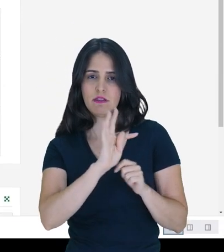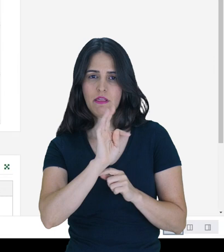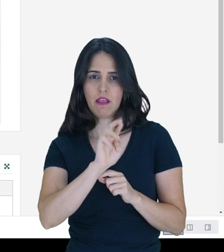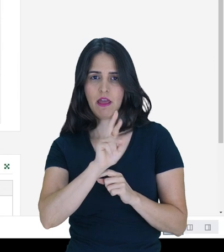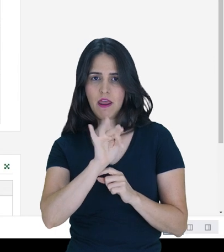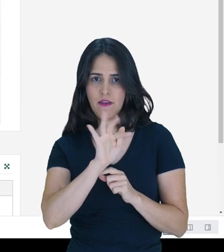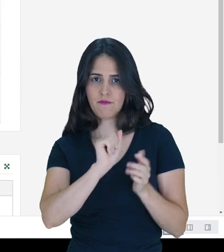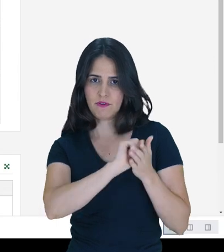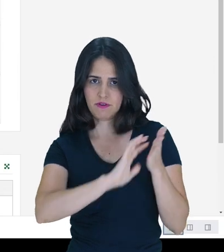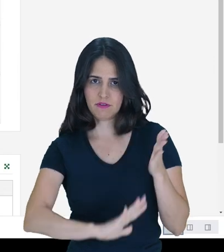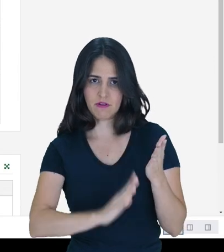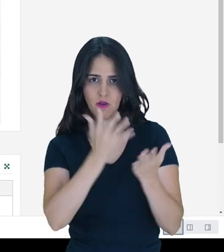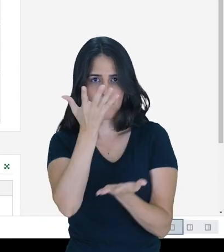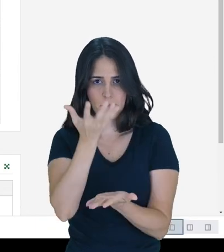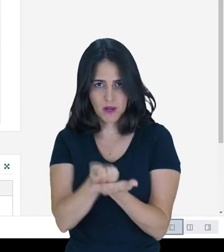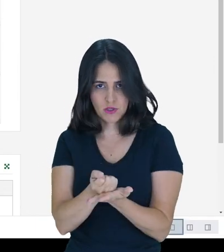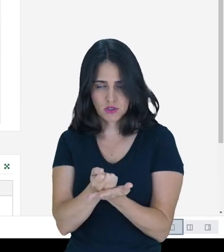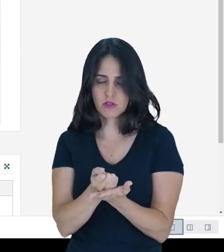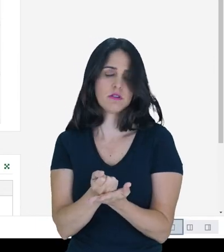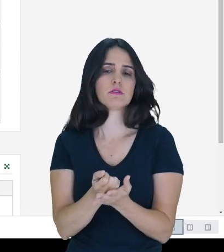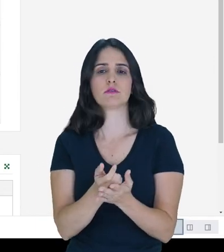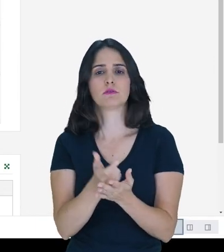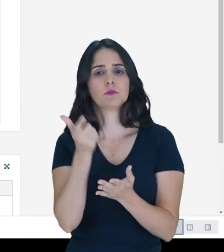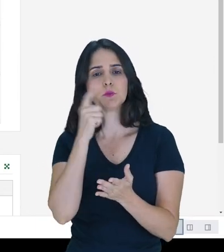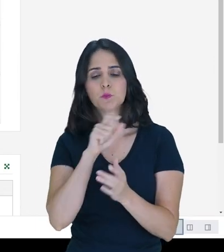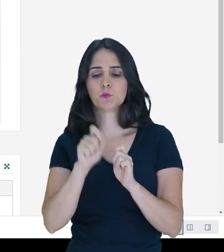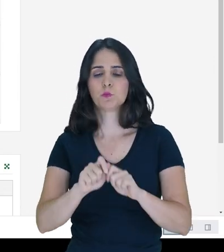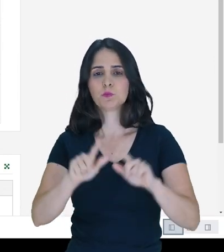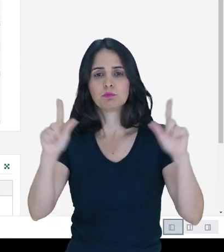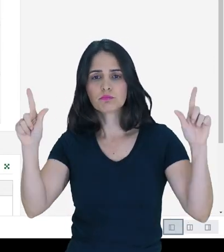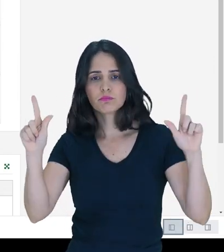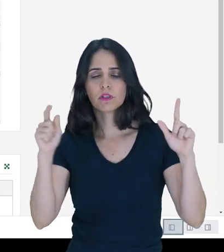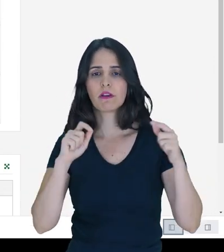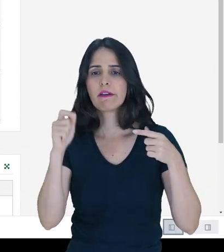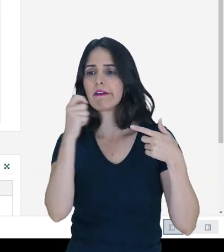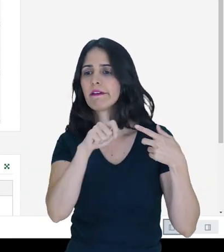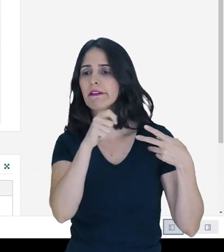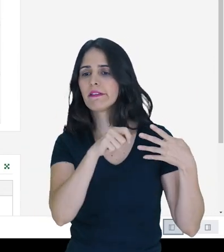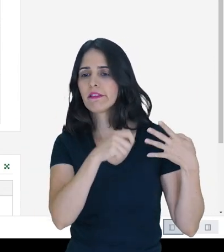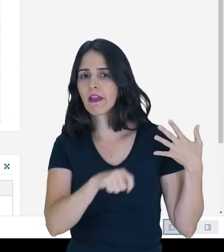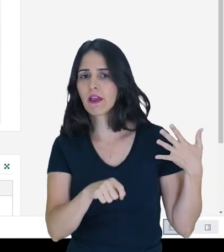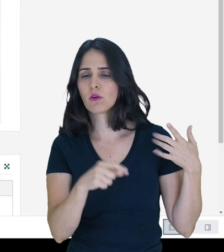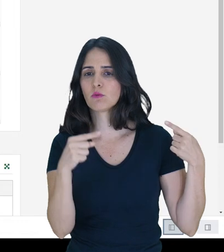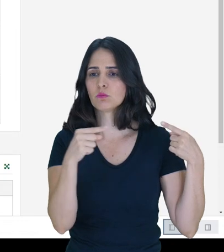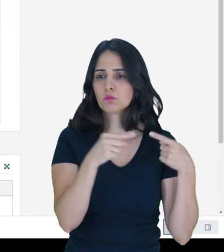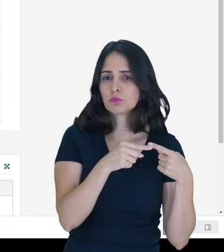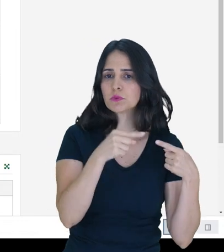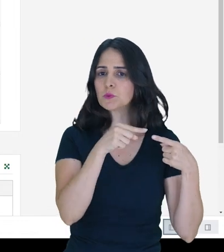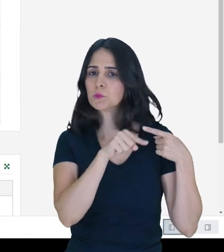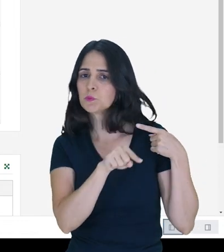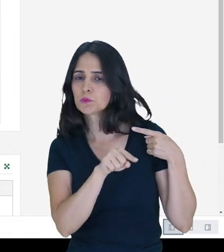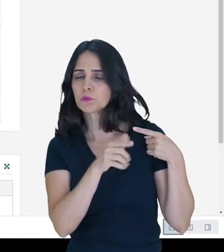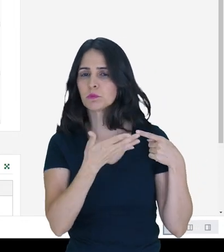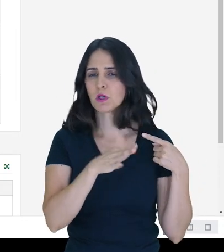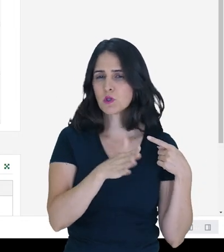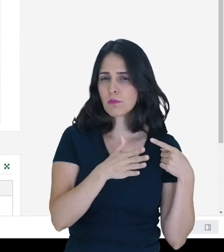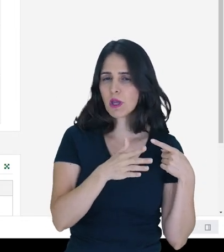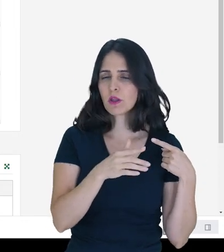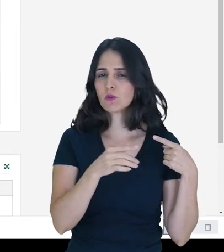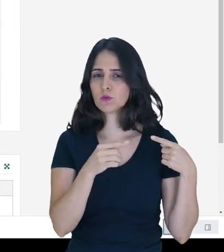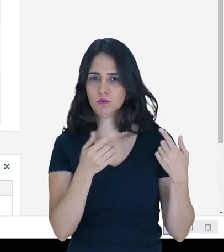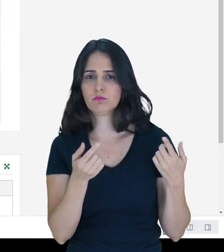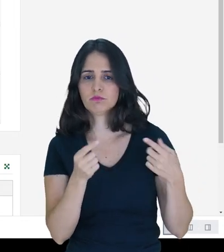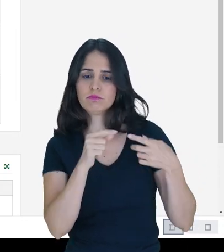aluna analisei e venho aqui considerando que em cada critério ela atendeu ou atendeu